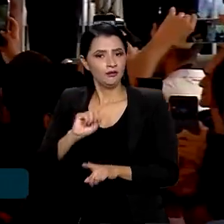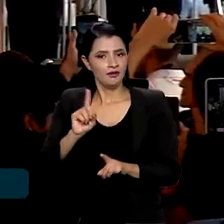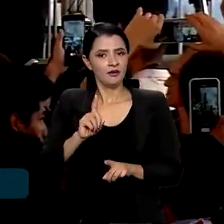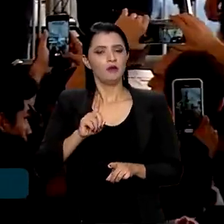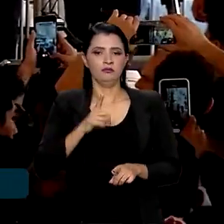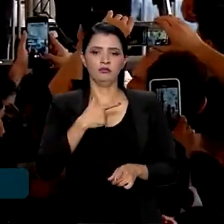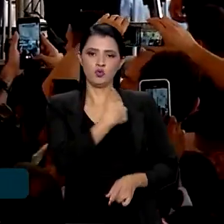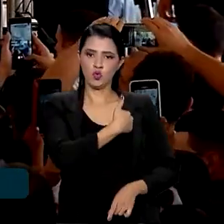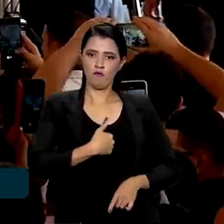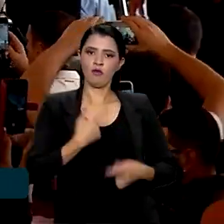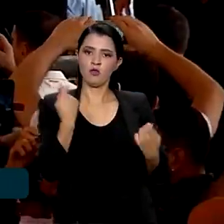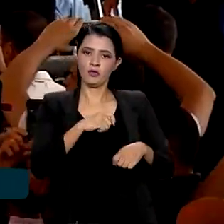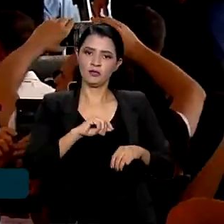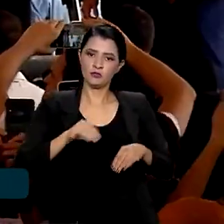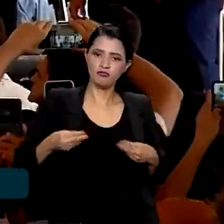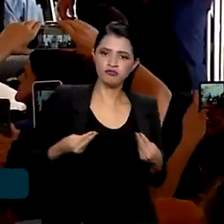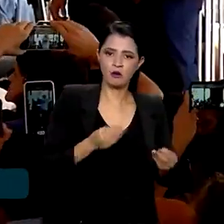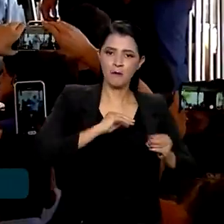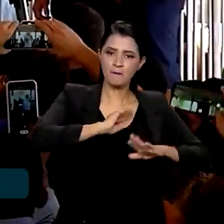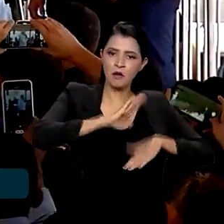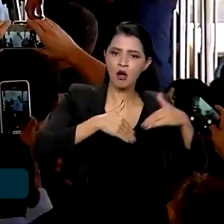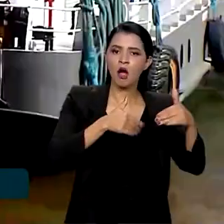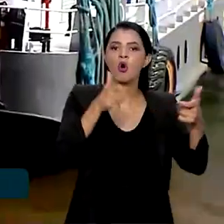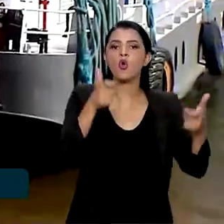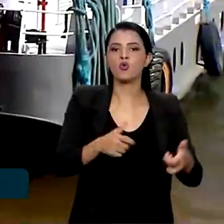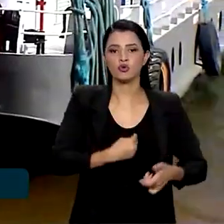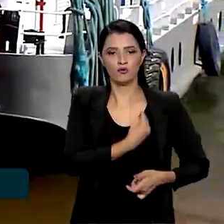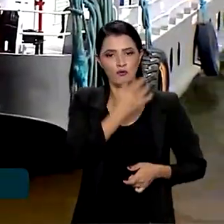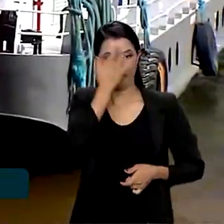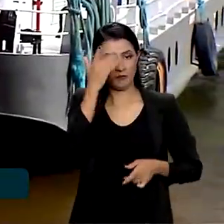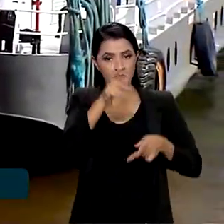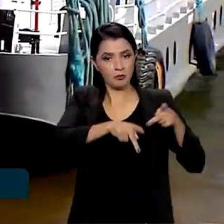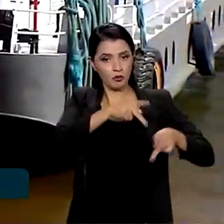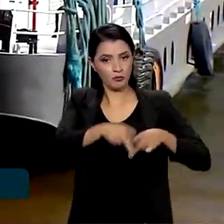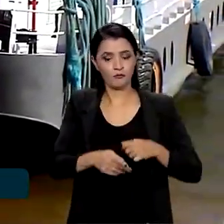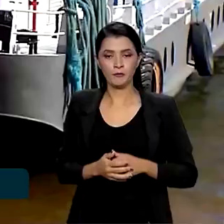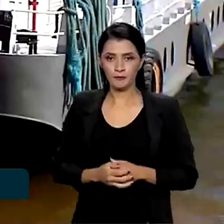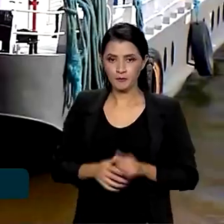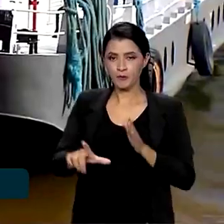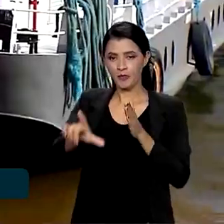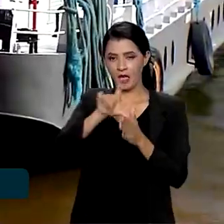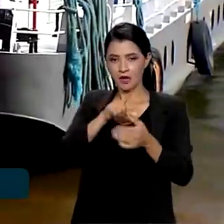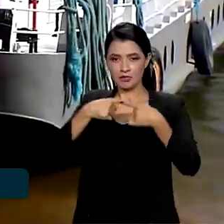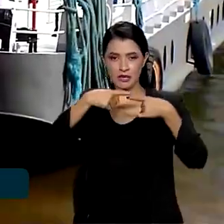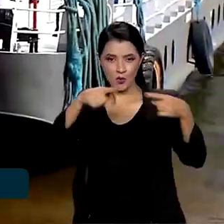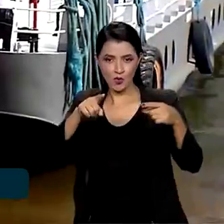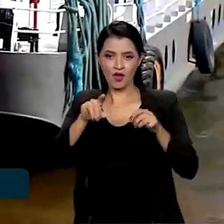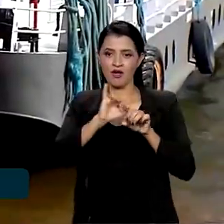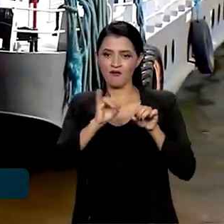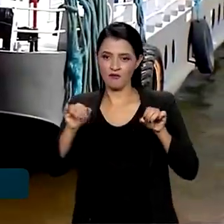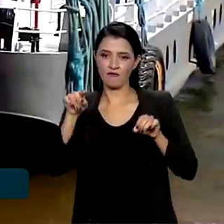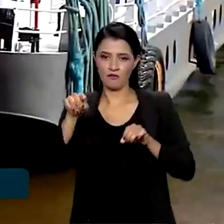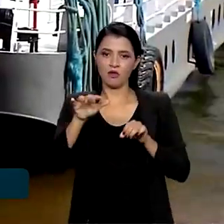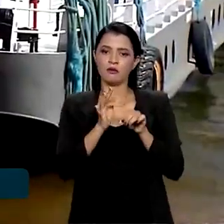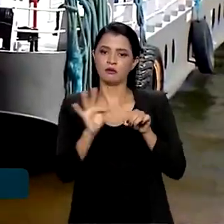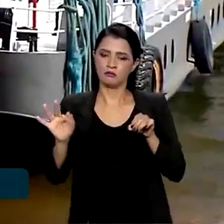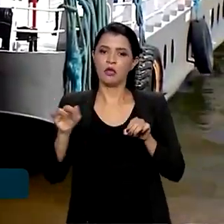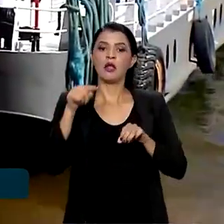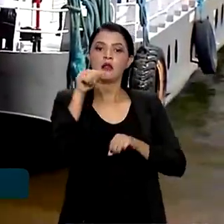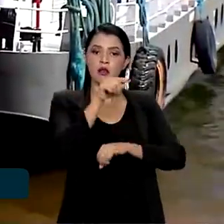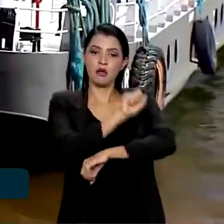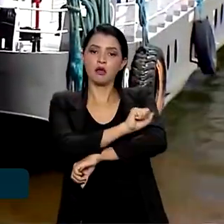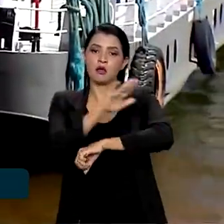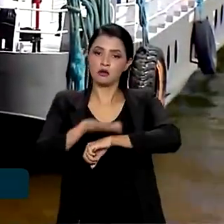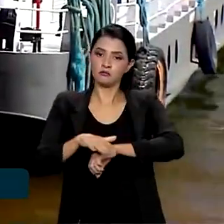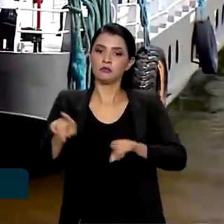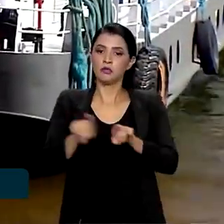que levar o desenvolvimento aonde estão as pessoas. Antes de inaugurar a Infovia, também em Santarém, o presidente Lula visitou